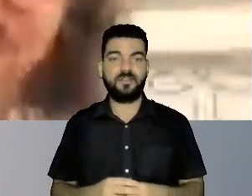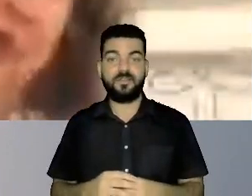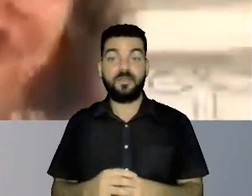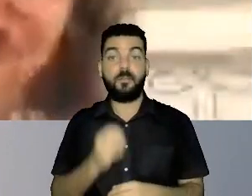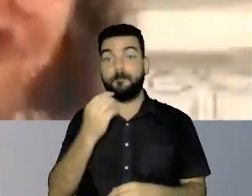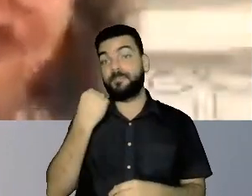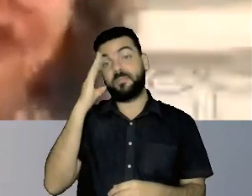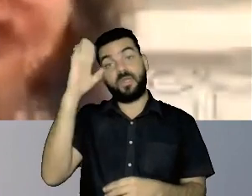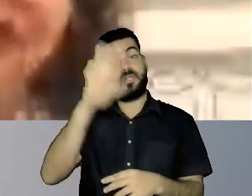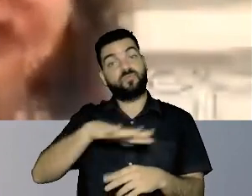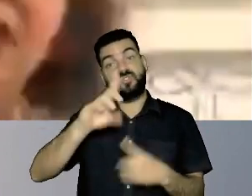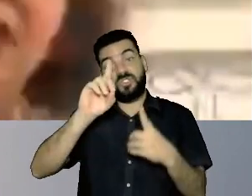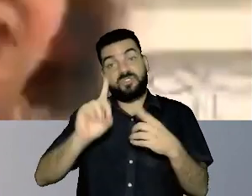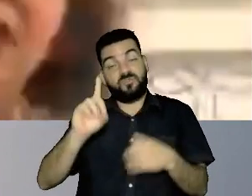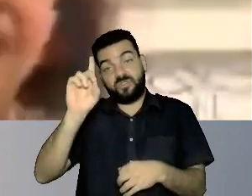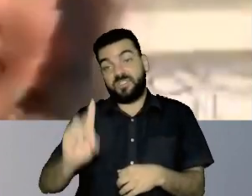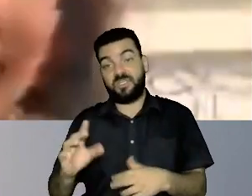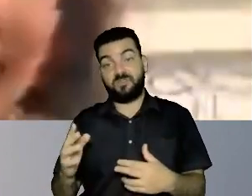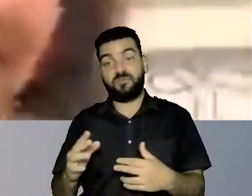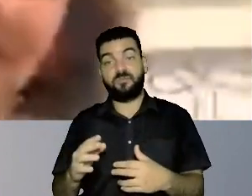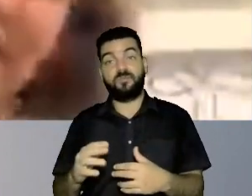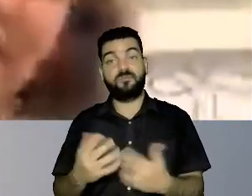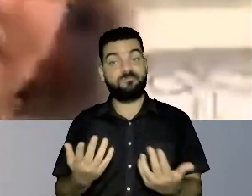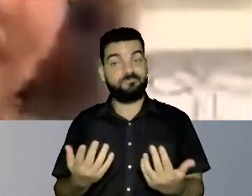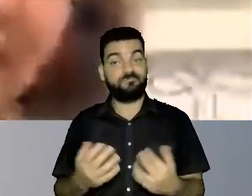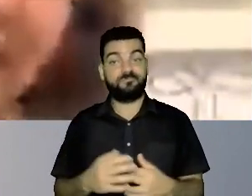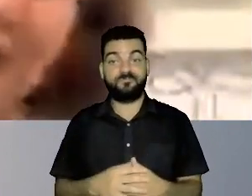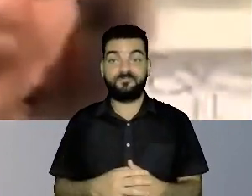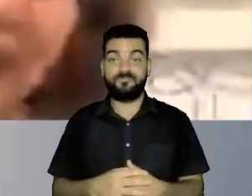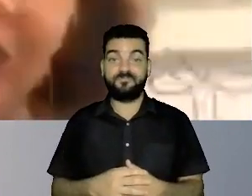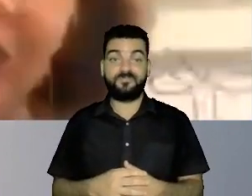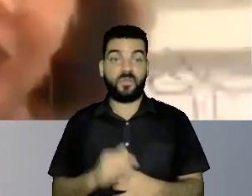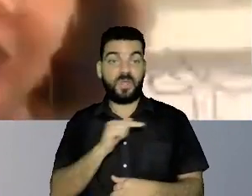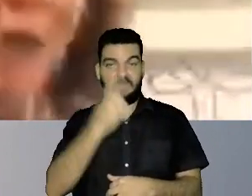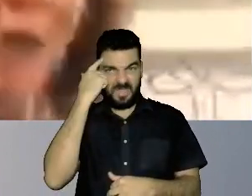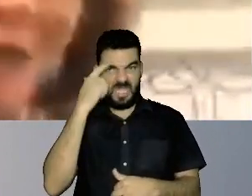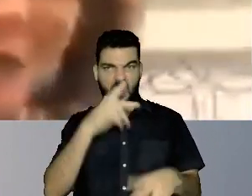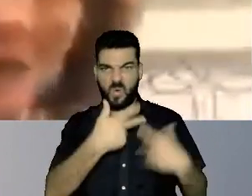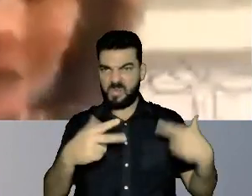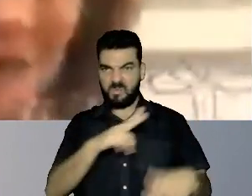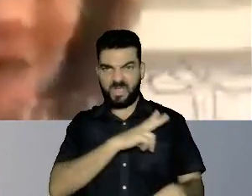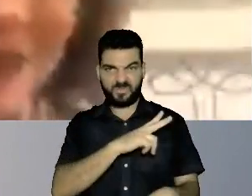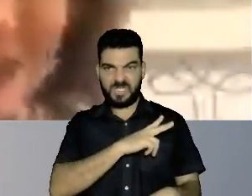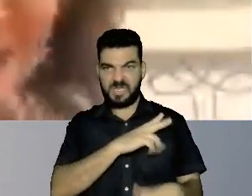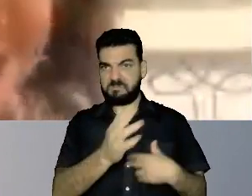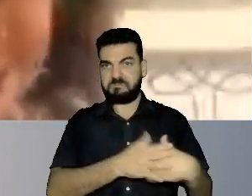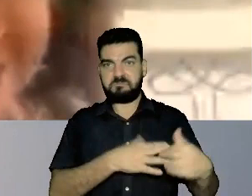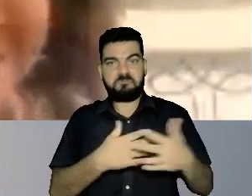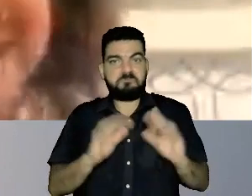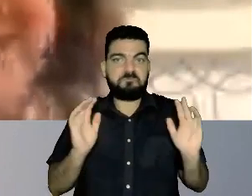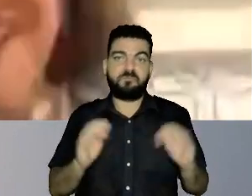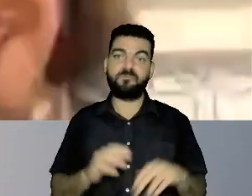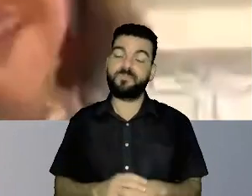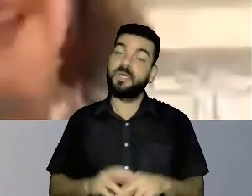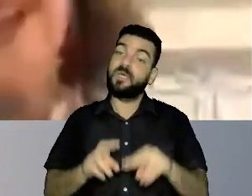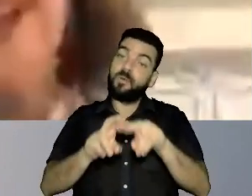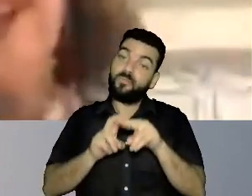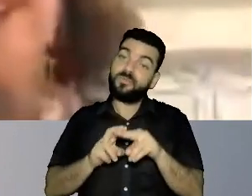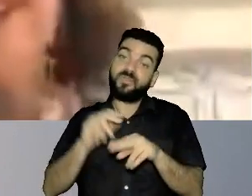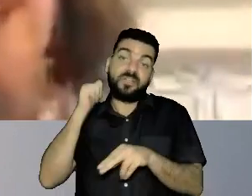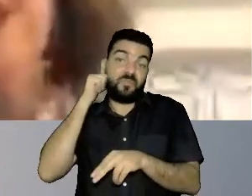algumas instituições que são tão sagradas, principalmente para o direito, como a propriedade privada,